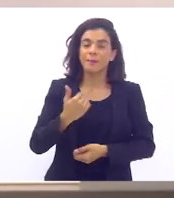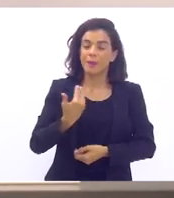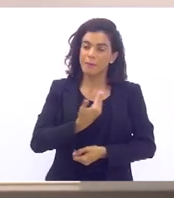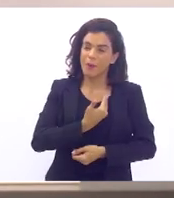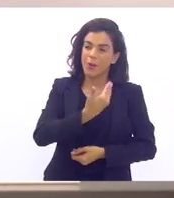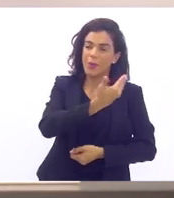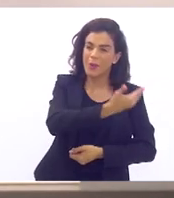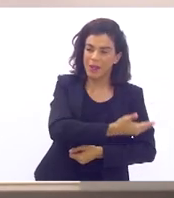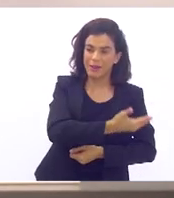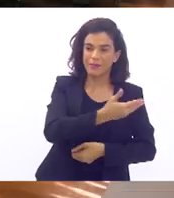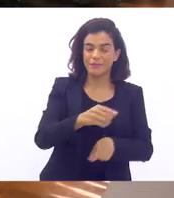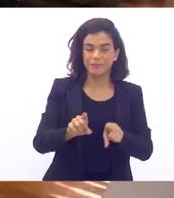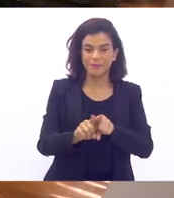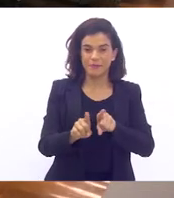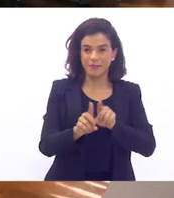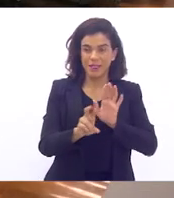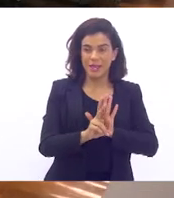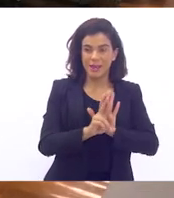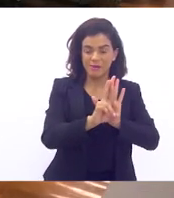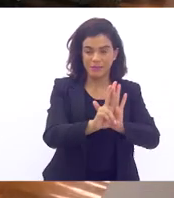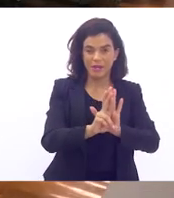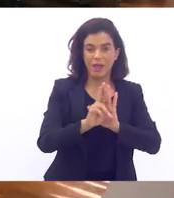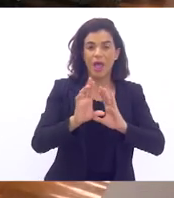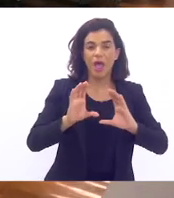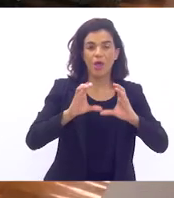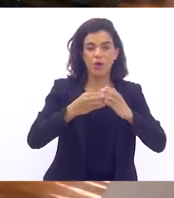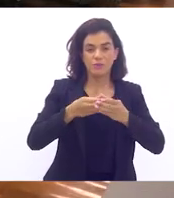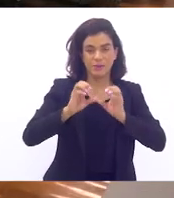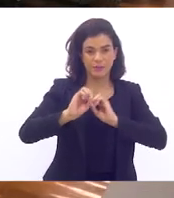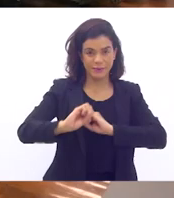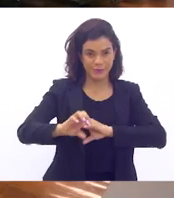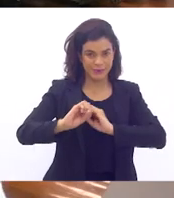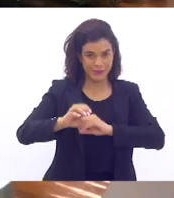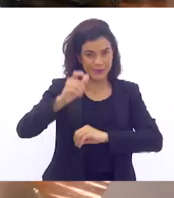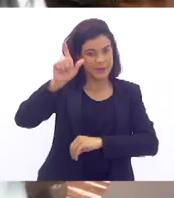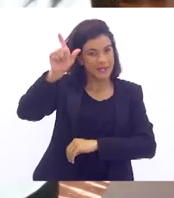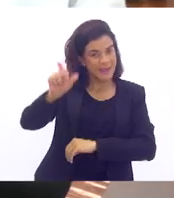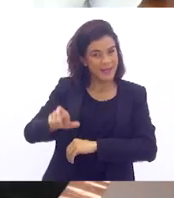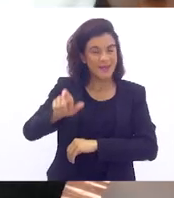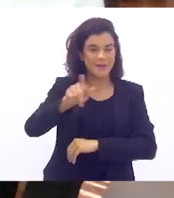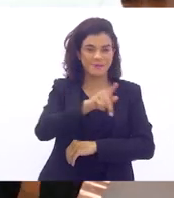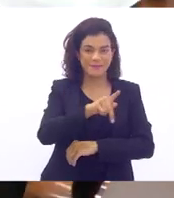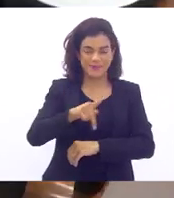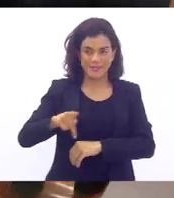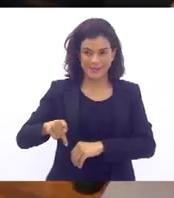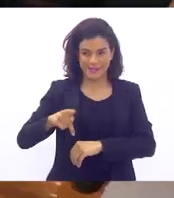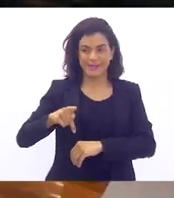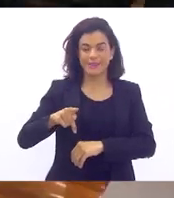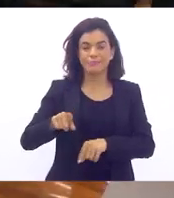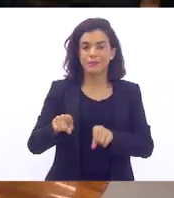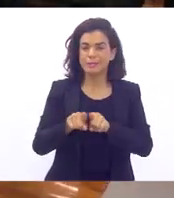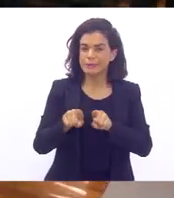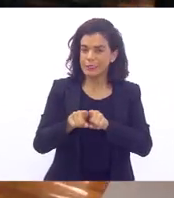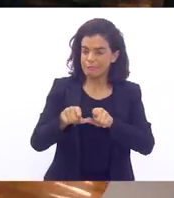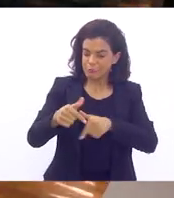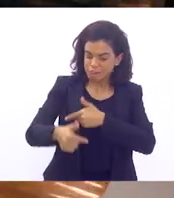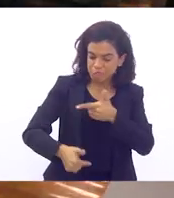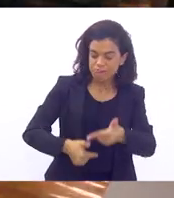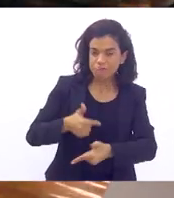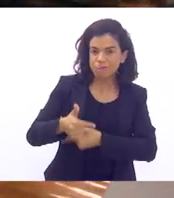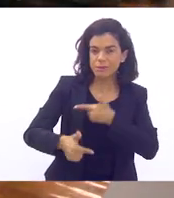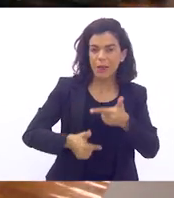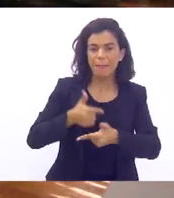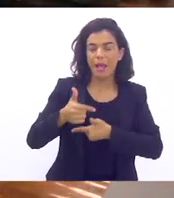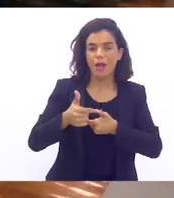representando não só a comissão de educação da qual ele é presidente mas o mandato muito ativo o deputado